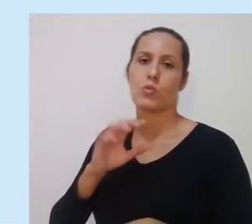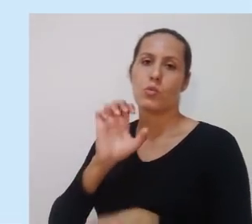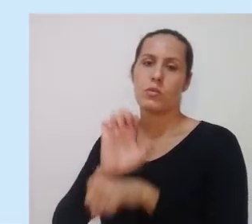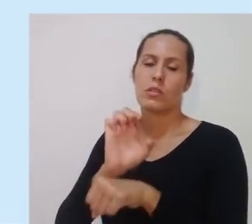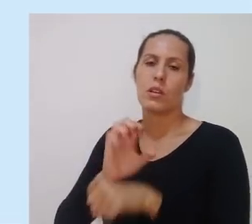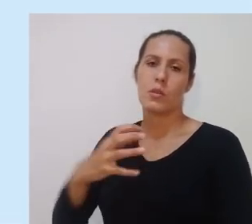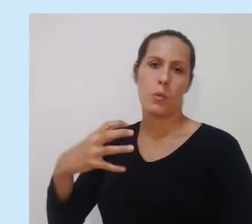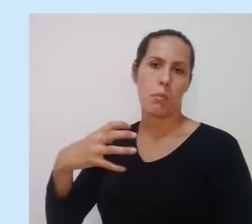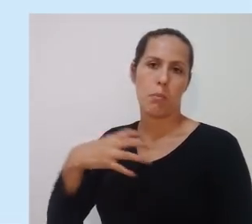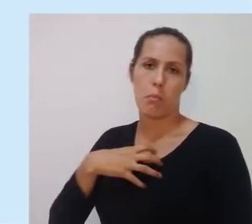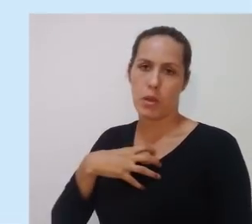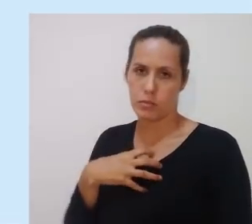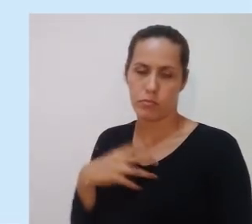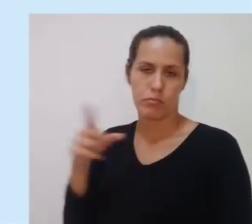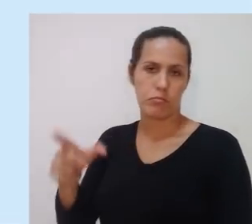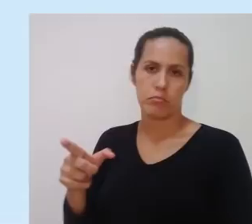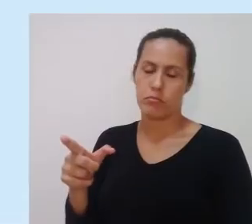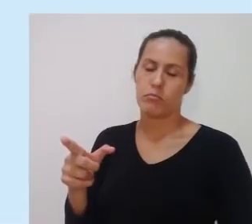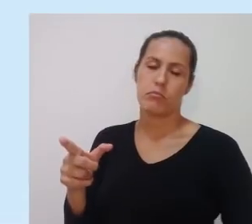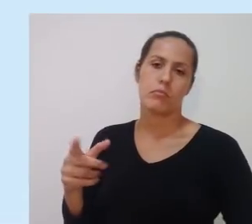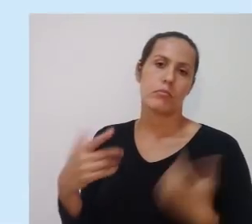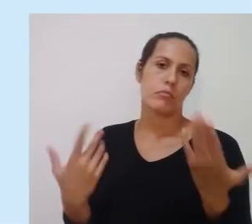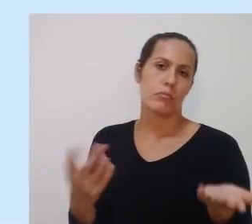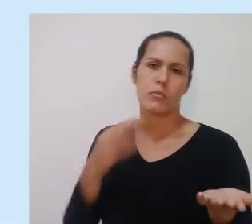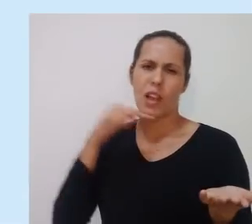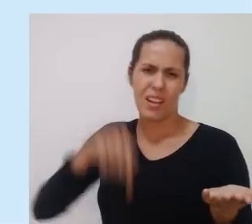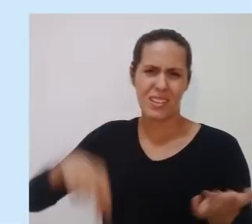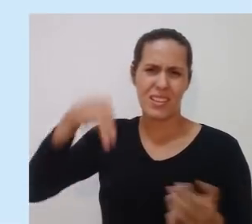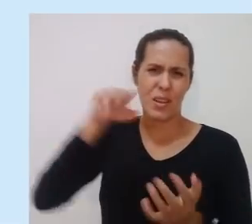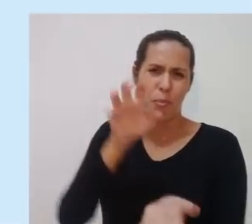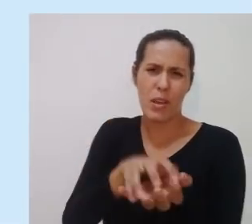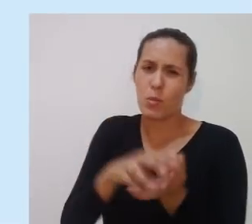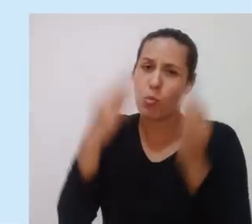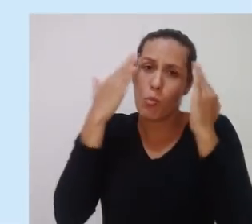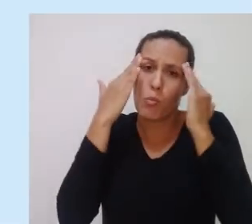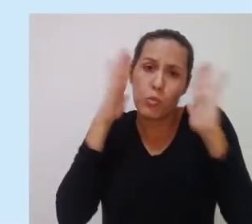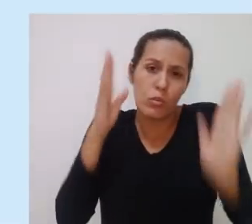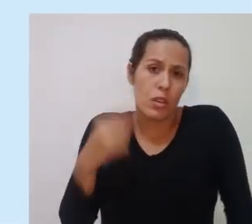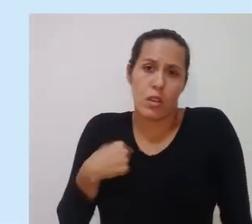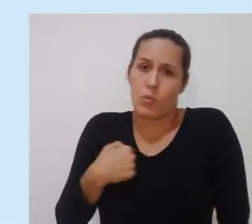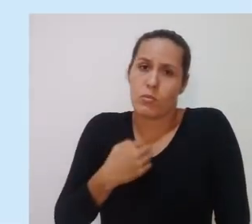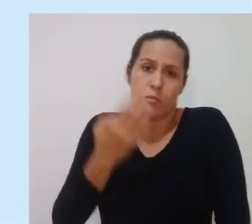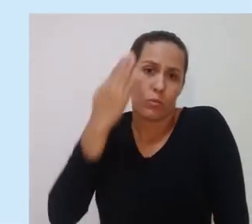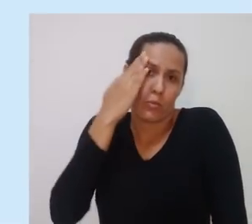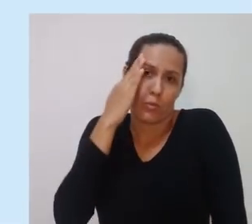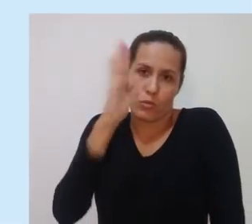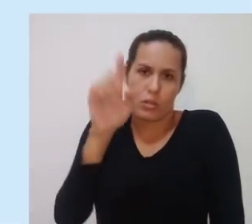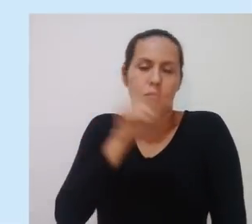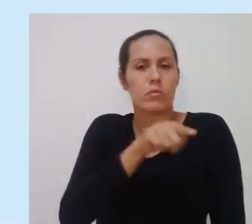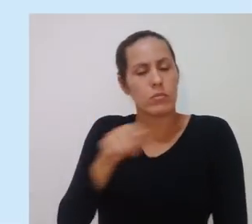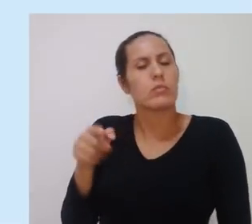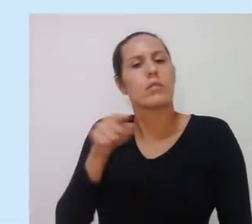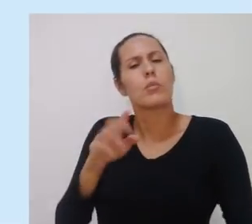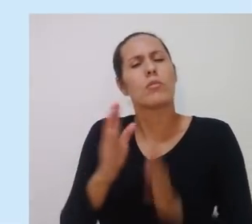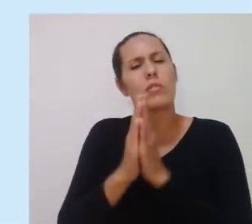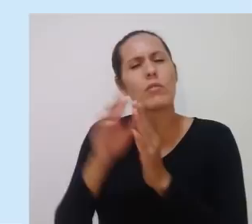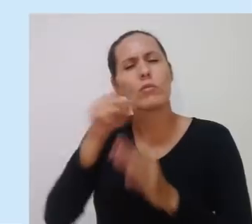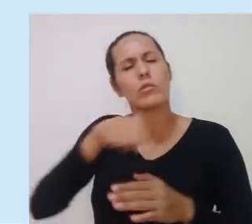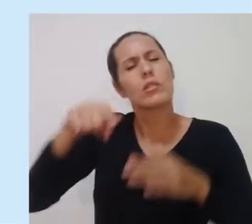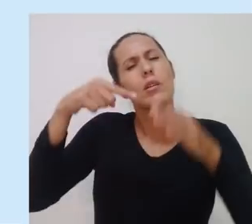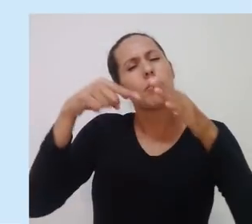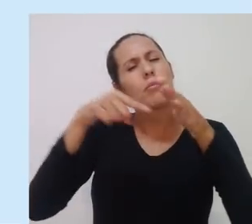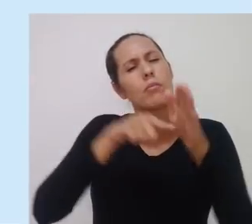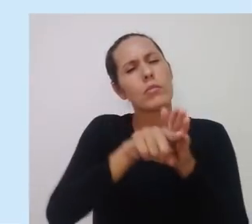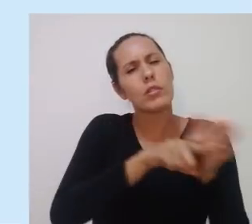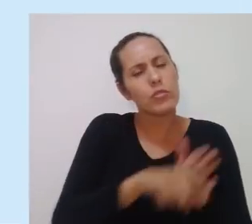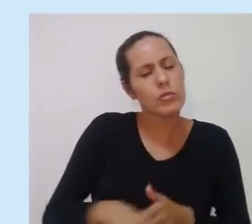em Salvador, ok? Não tenho conhecimento aqui em Pernambuco. Então, conheçam, mergulhem